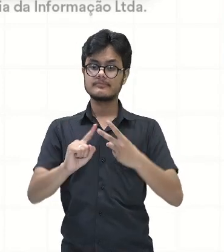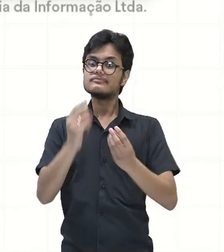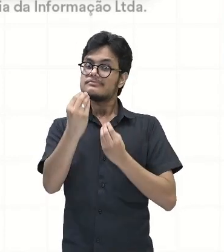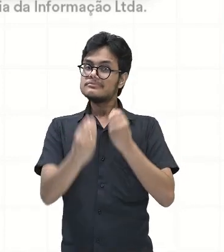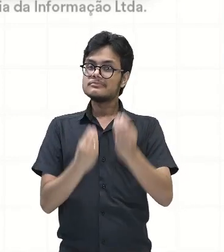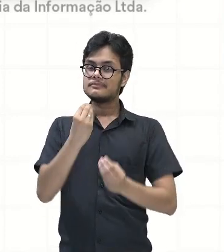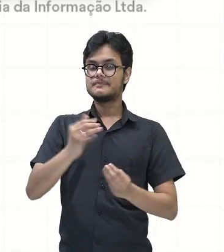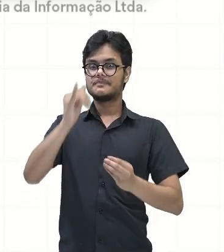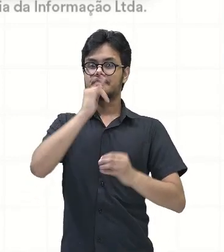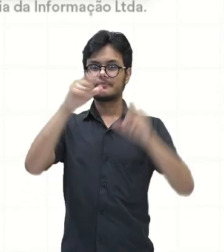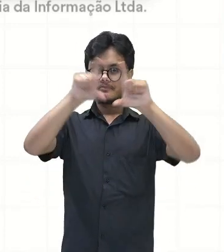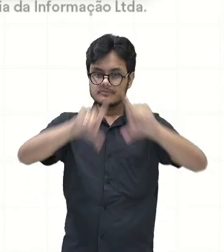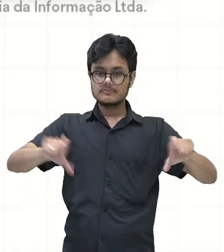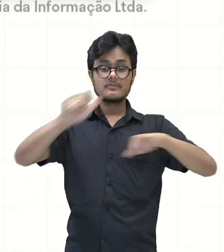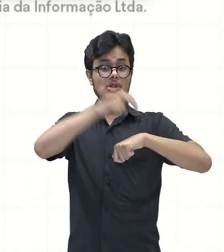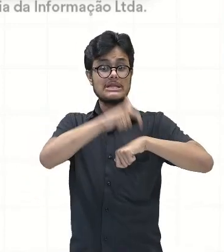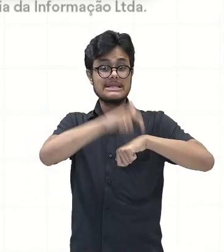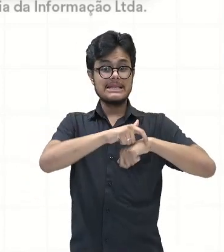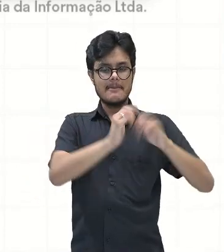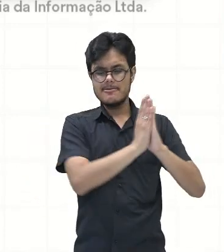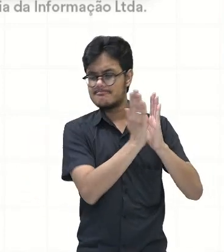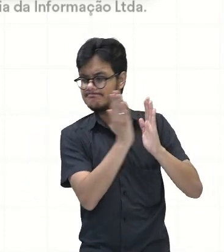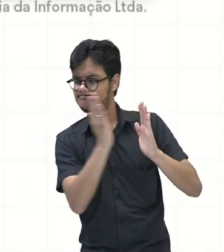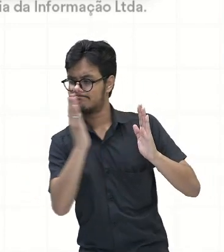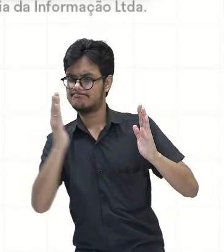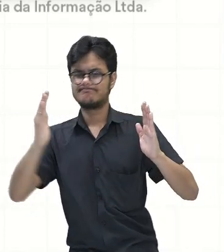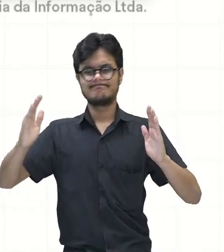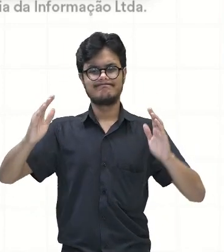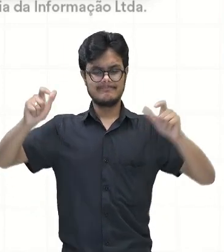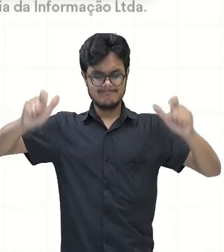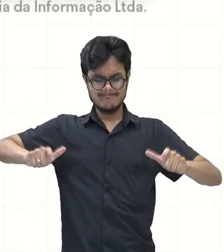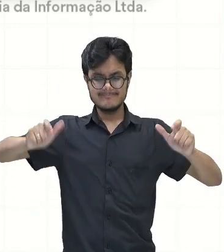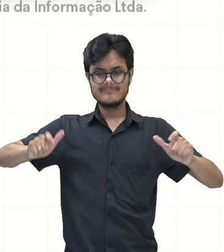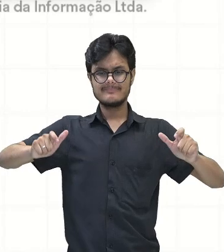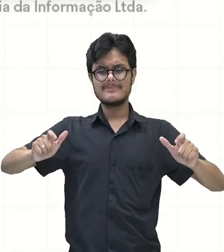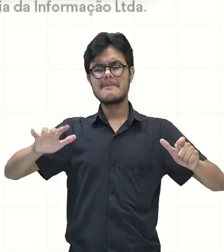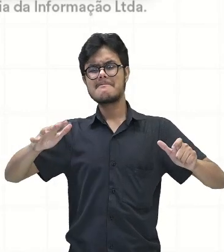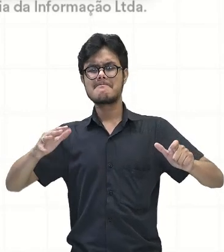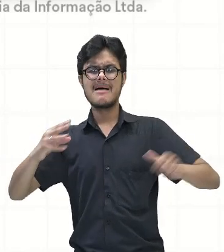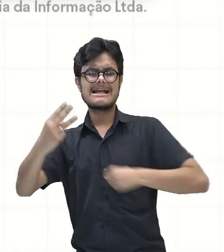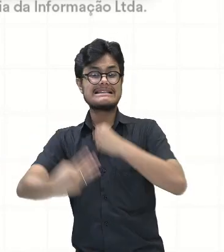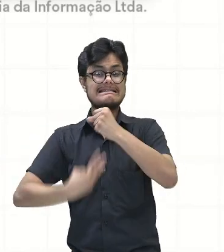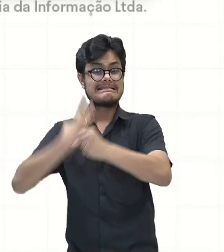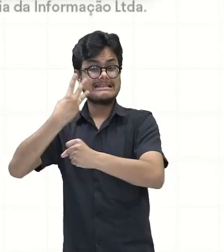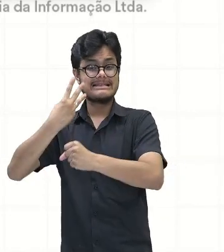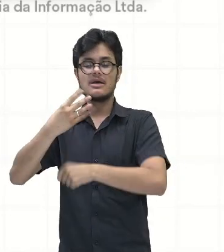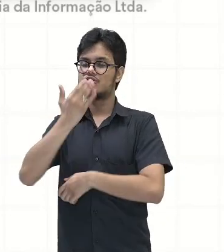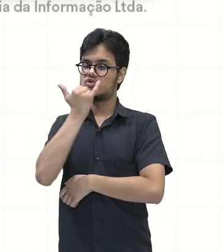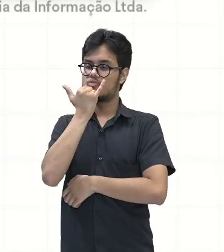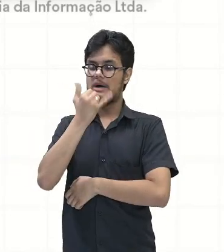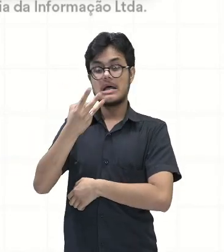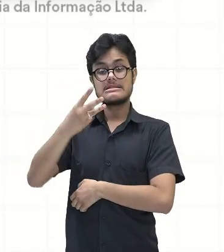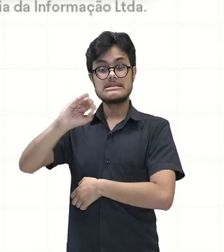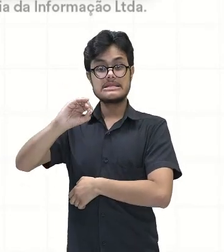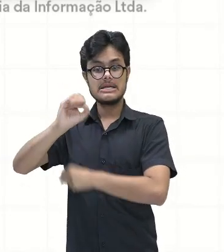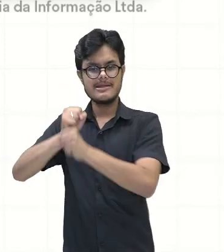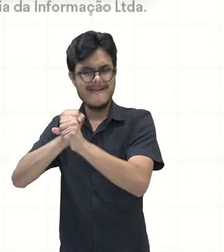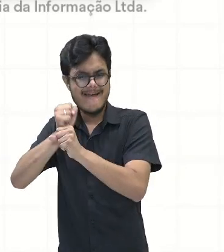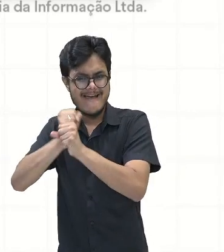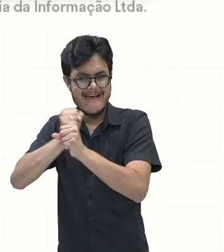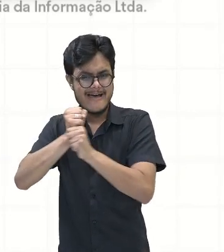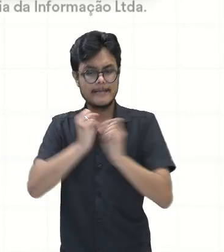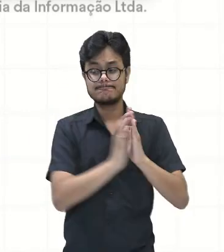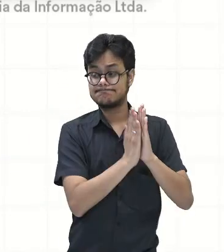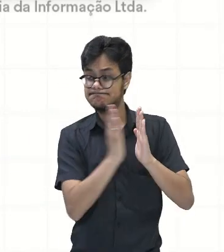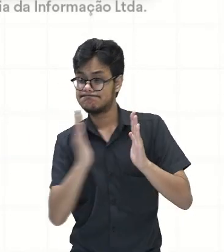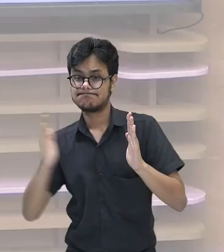do tempo em determinada área durante um longo período de, no mínimo, 30 anos. Então, quando nós nos